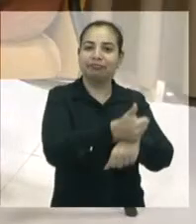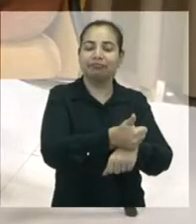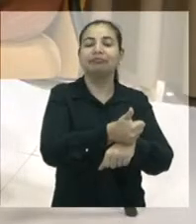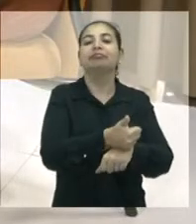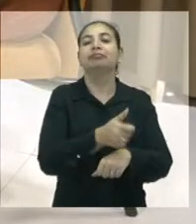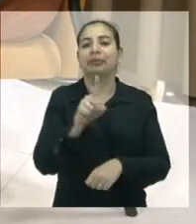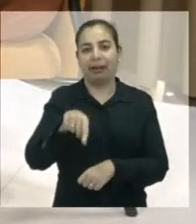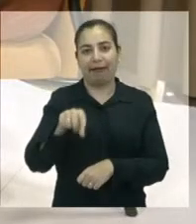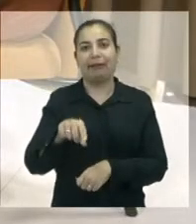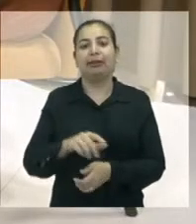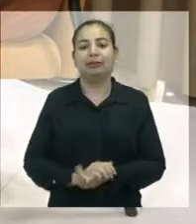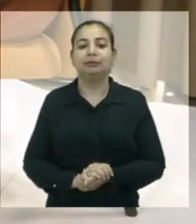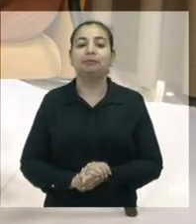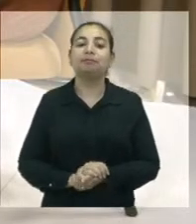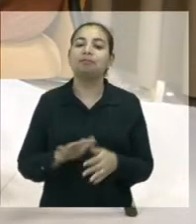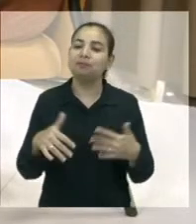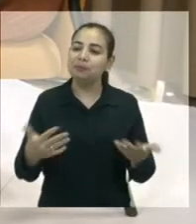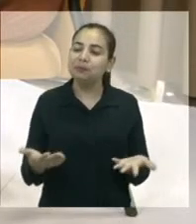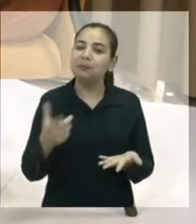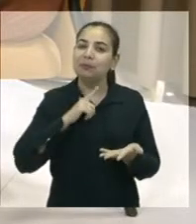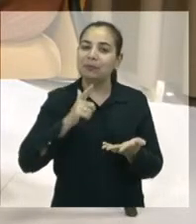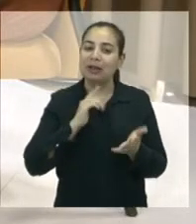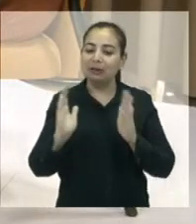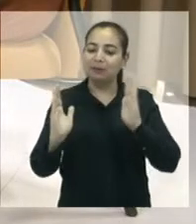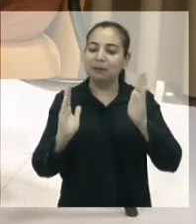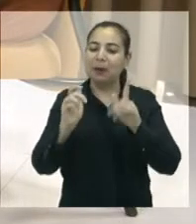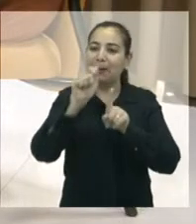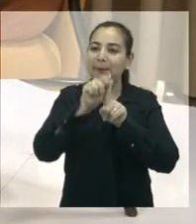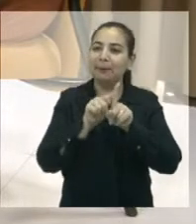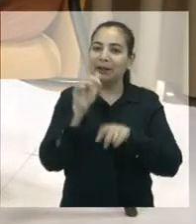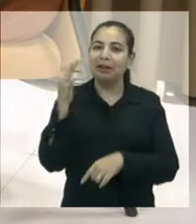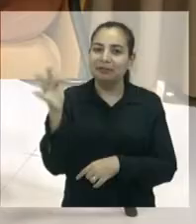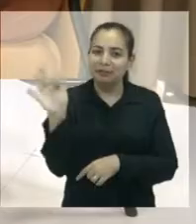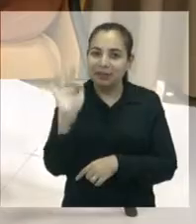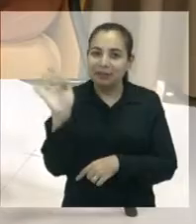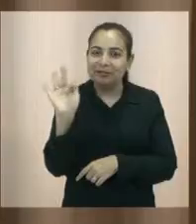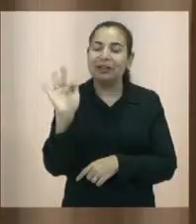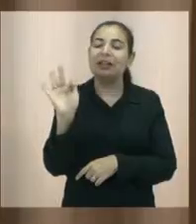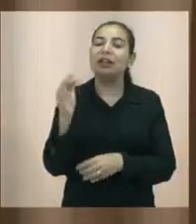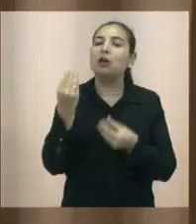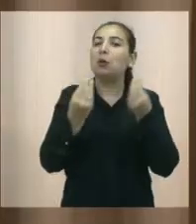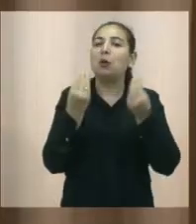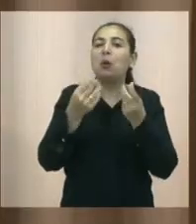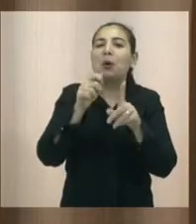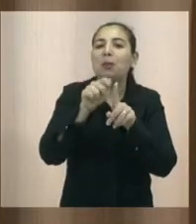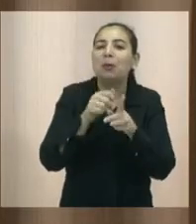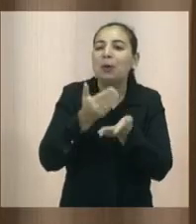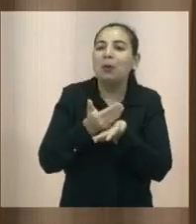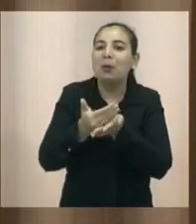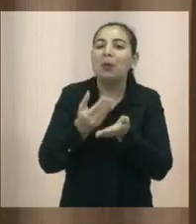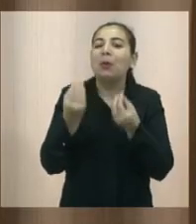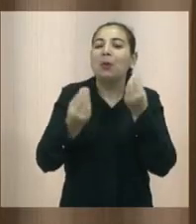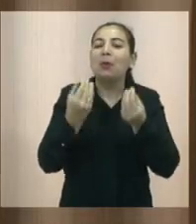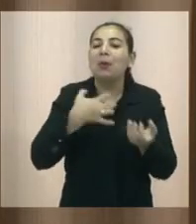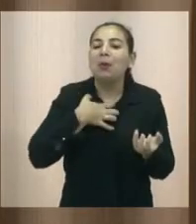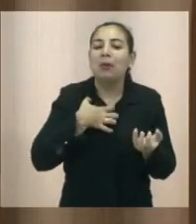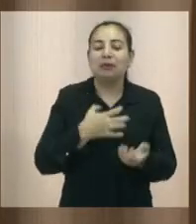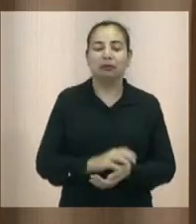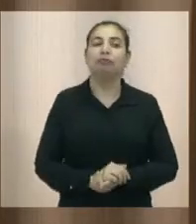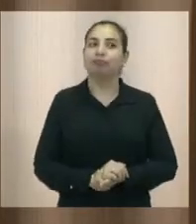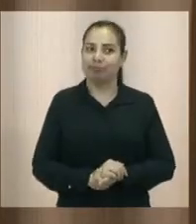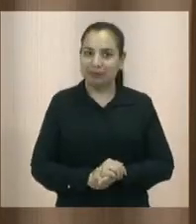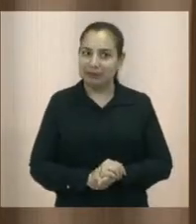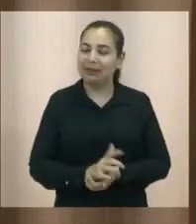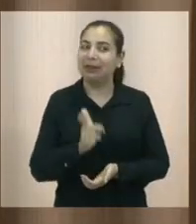de fevereiro, meados do mês, esse primeiro 1 mês e meio, como é que tem sido? Bastante intenso,